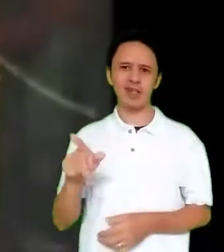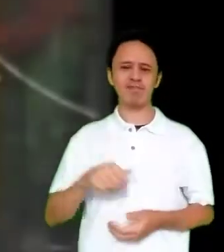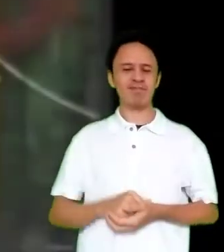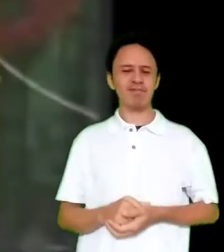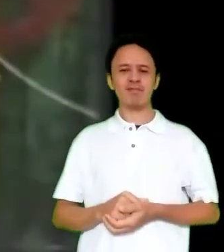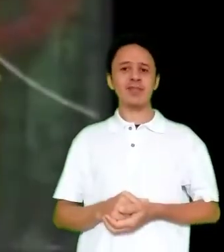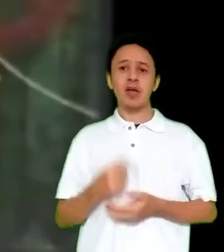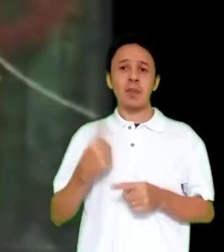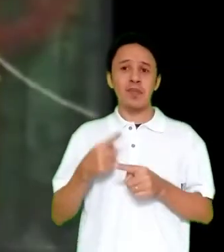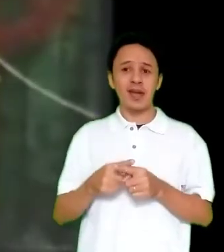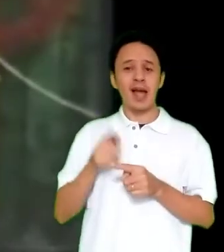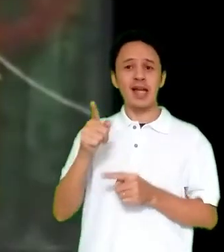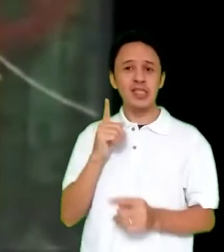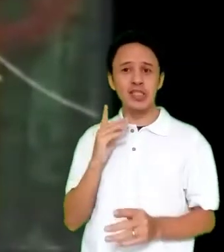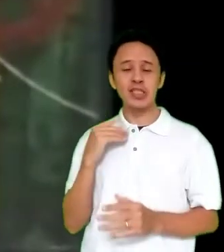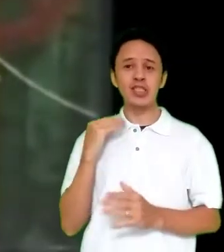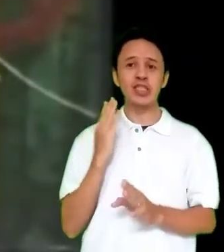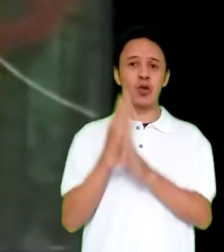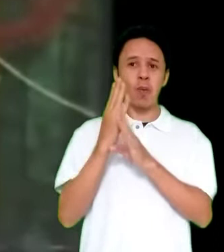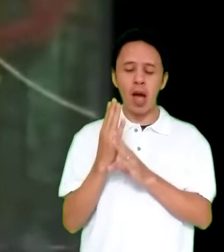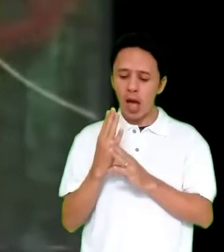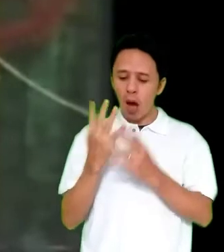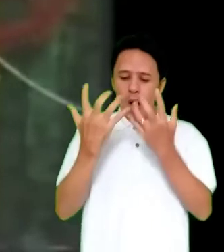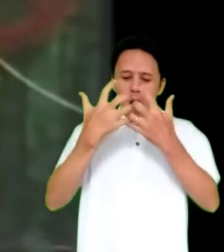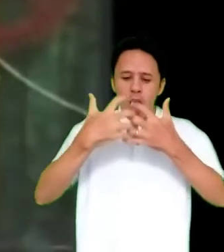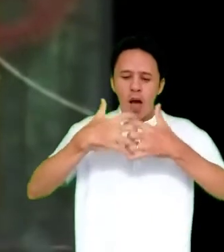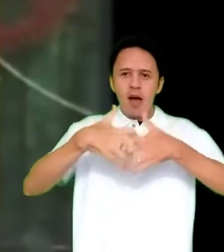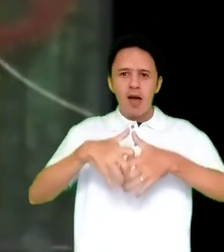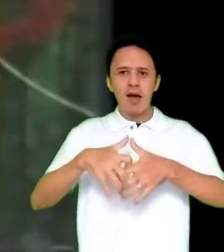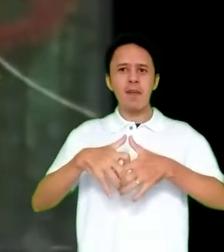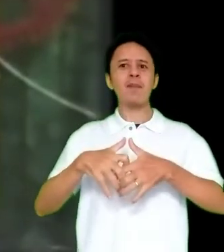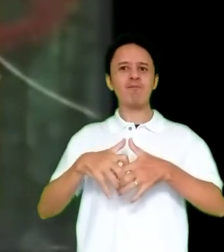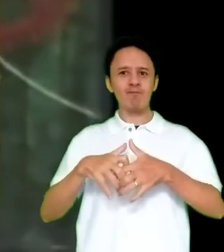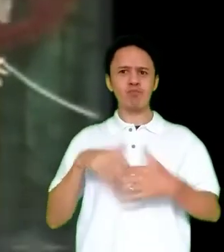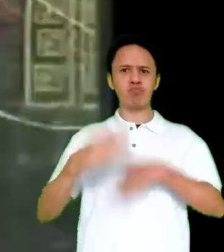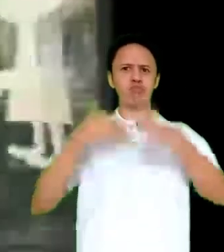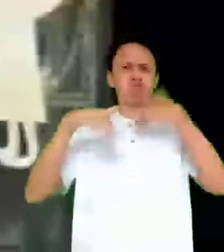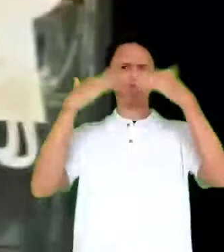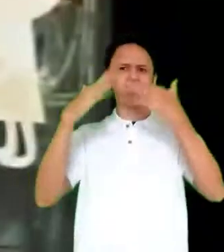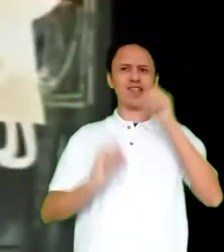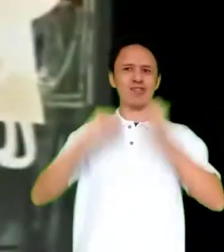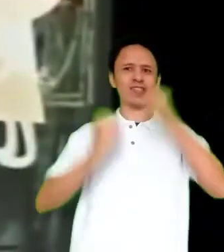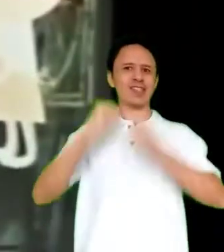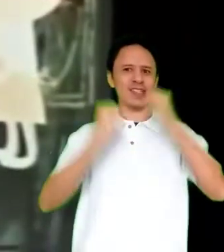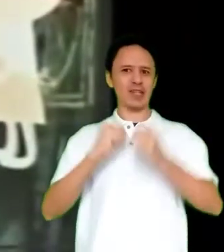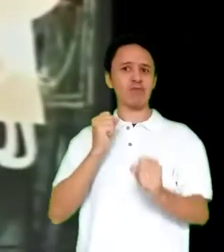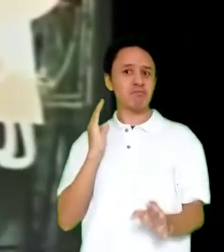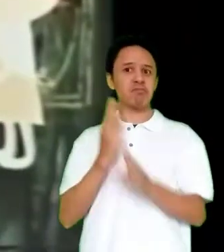infundados. Cartwright havia simplesmente desenvolvido uma máquina, acelerando assim o processo de